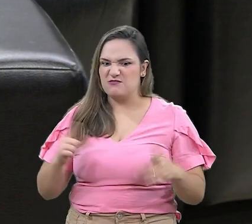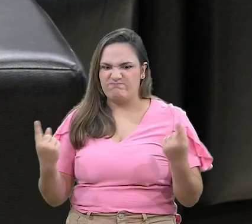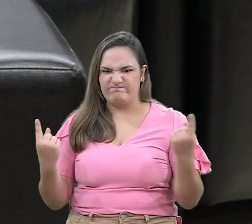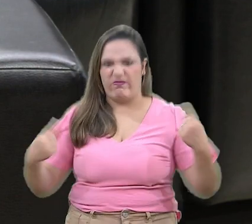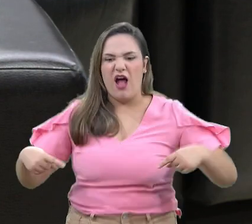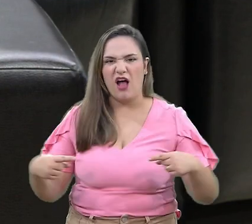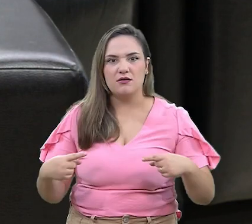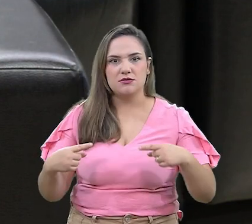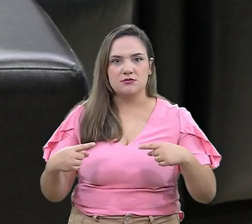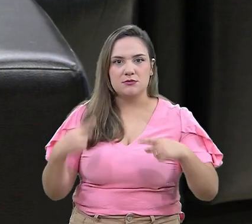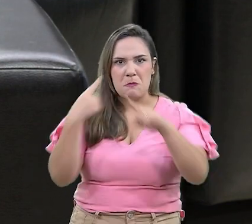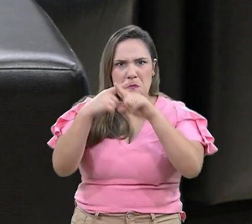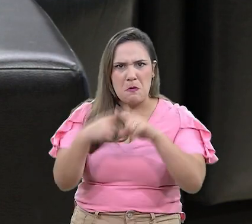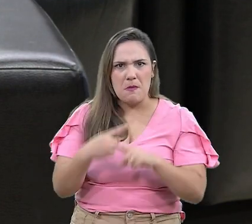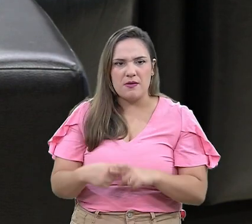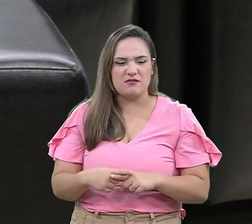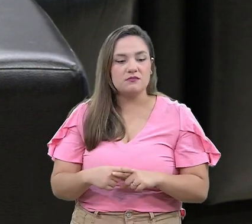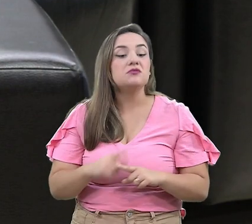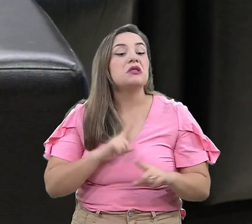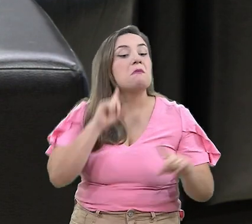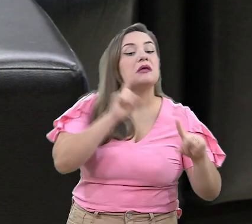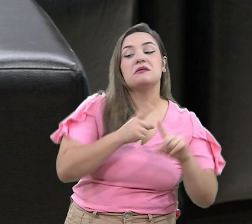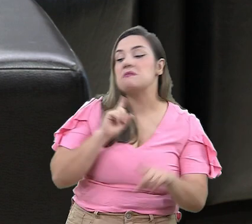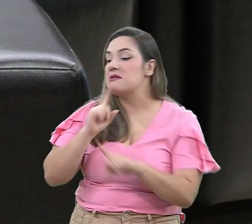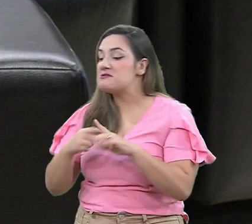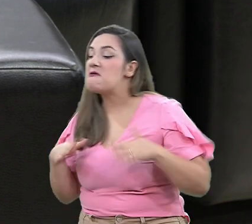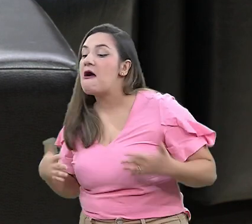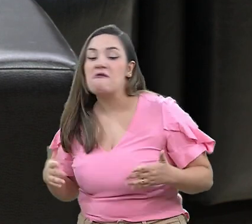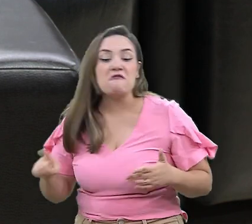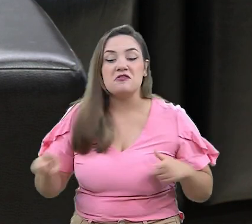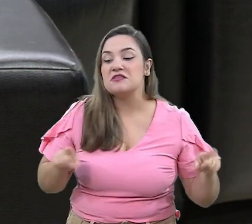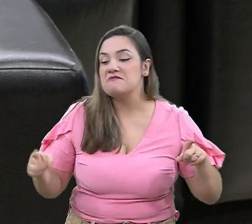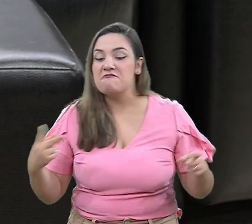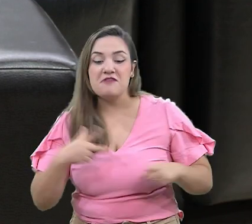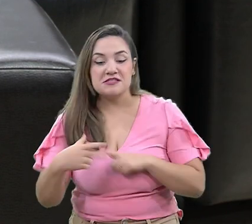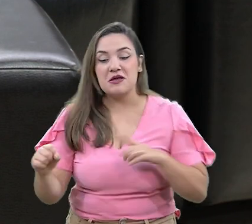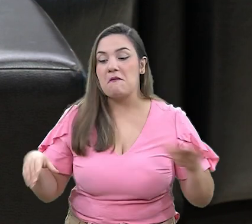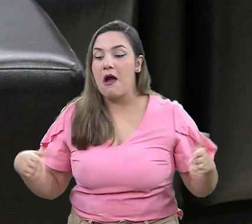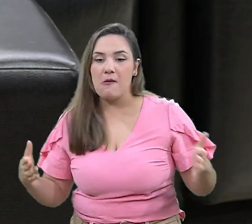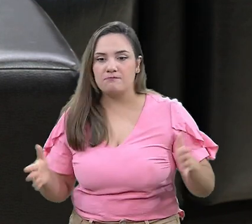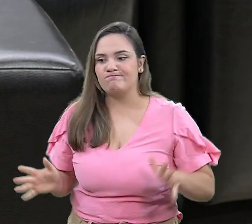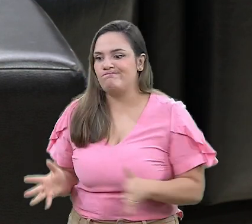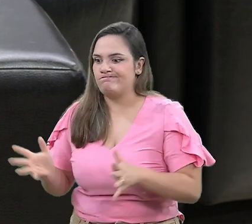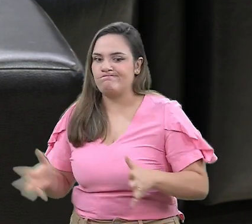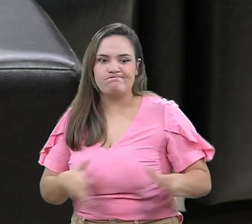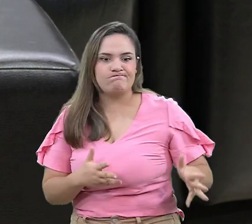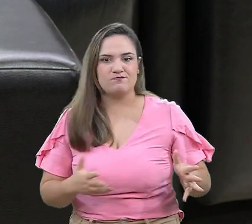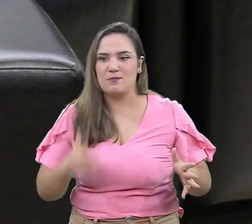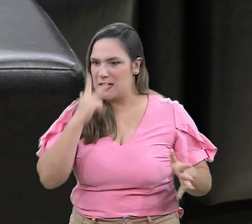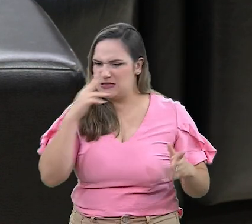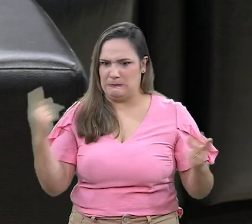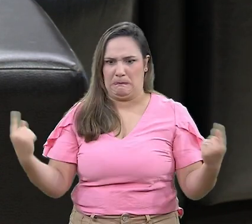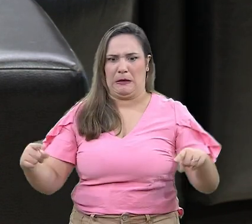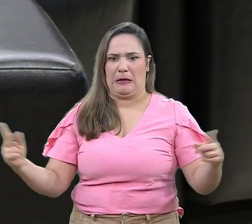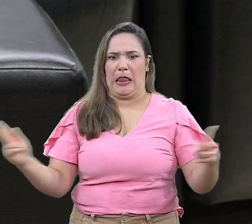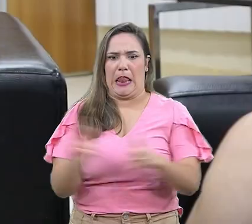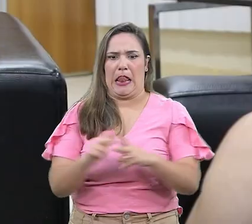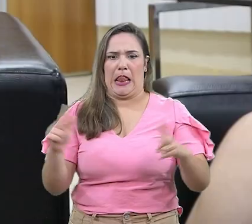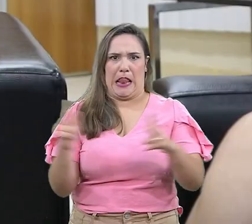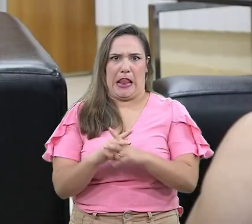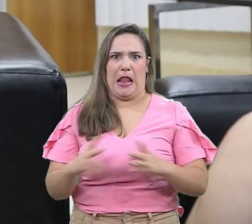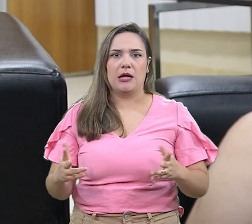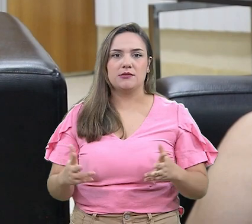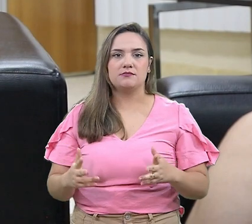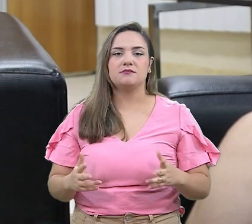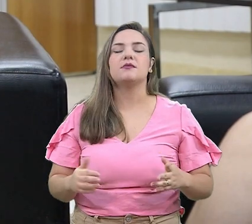questão principalmente de metas ou de práticas que eles têm que elaborar ali. E